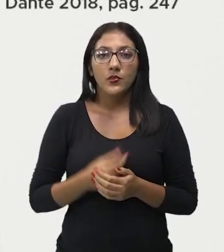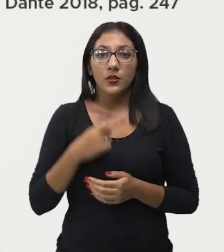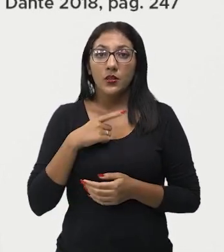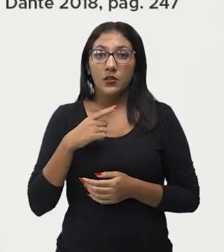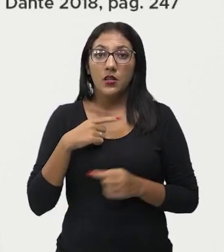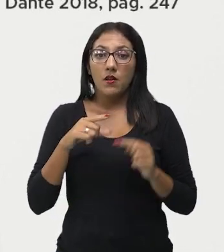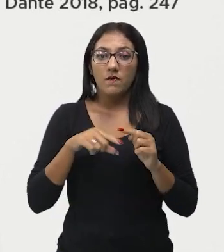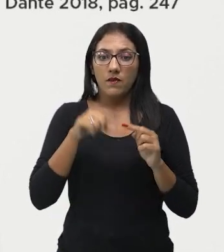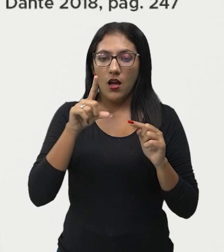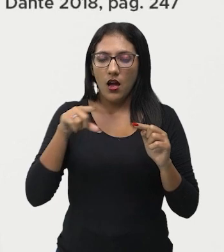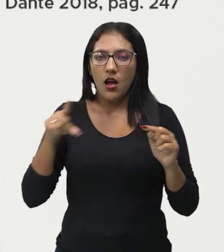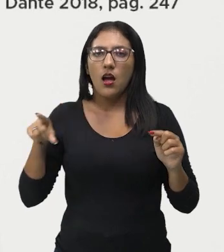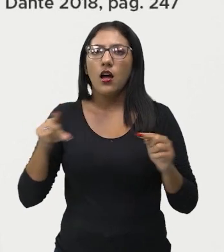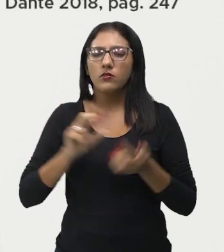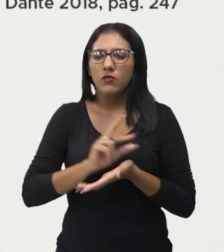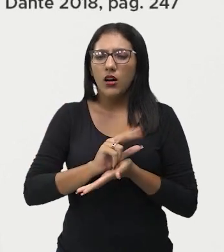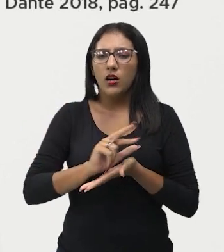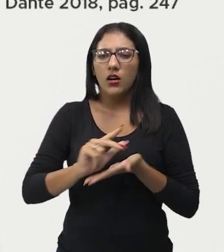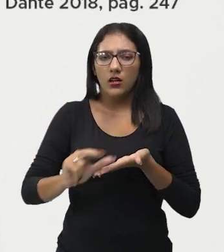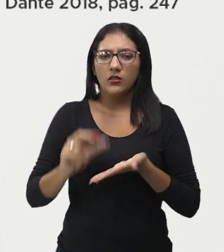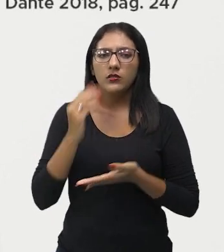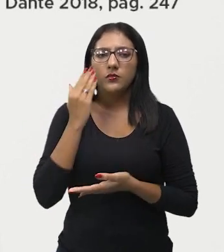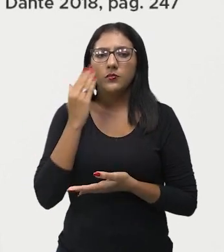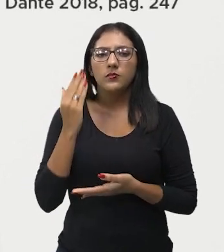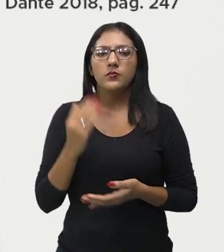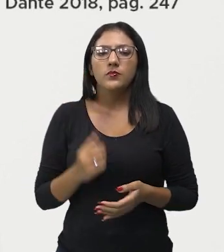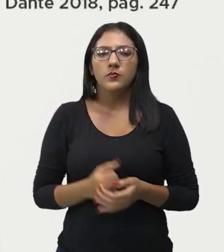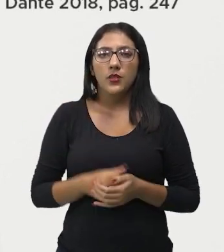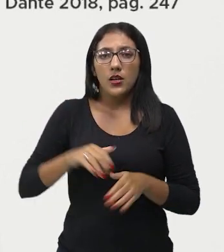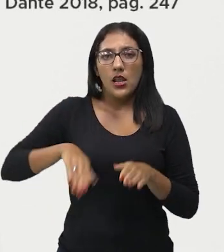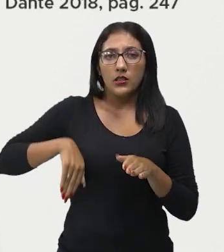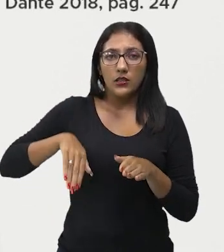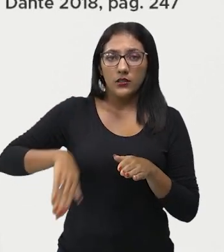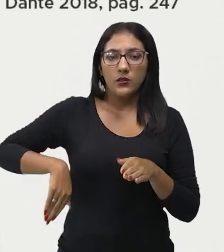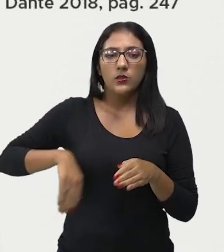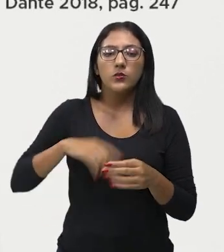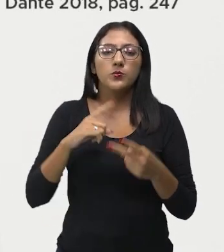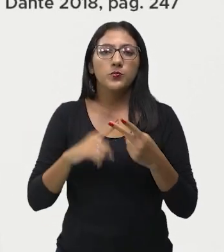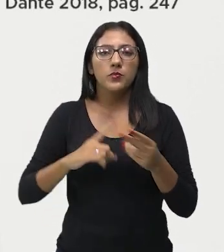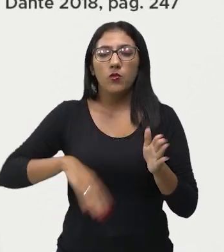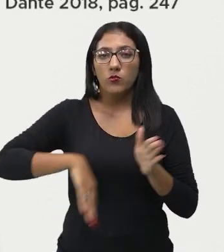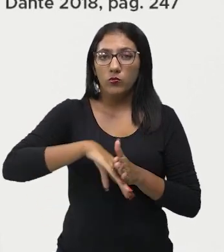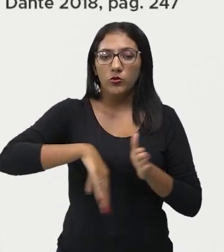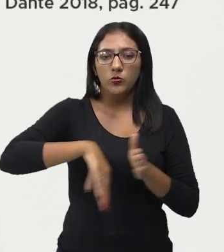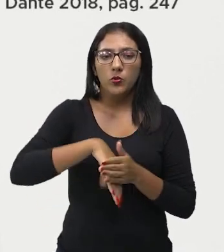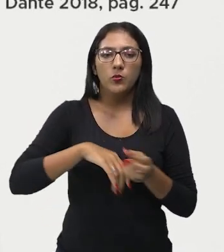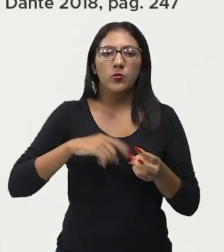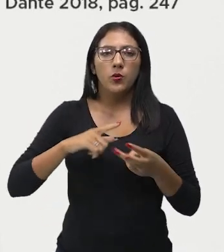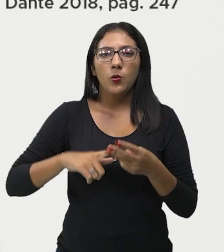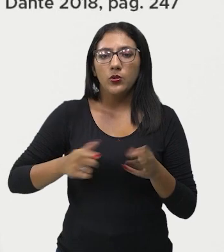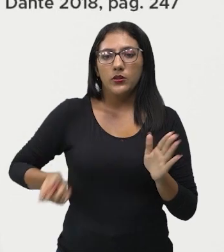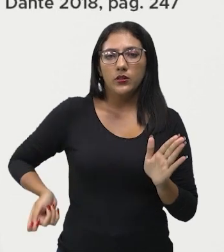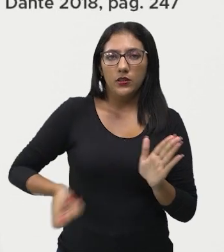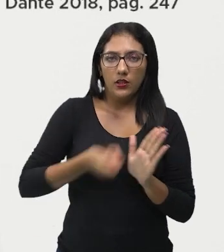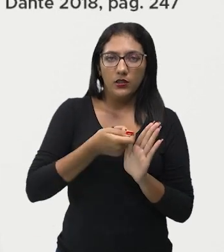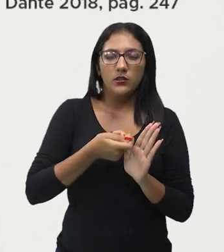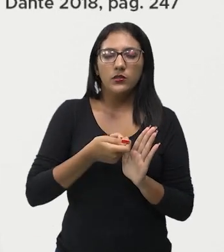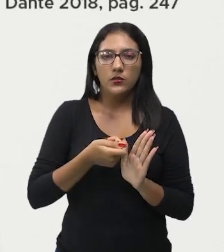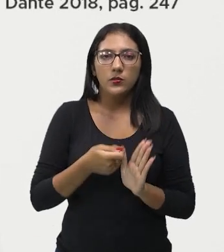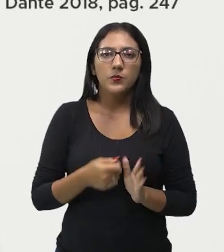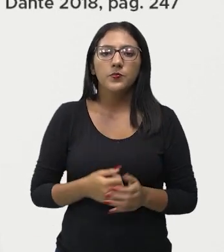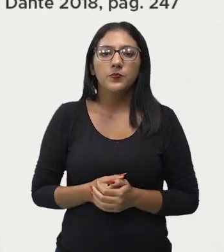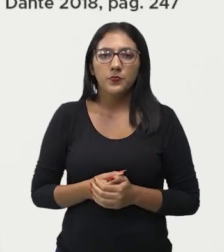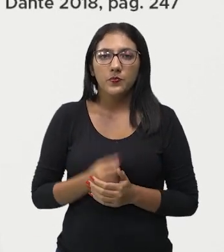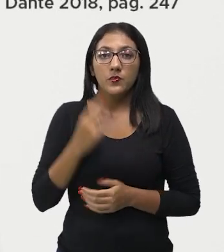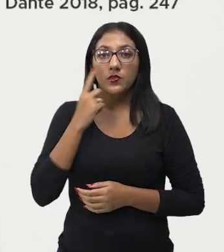das pesquisas, pessoal, variáveis das pesquisas foram natação, futebol e tênis, tá legal? E aí